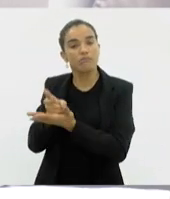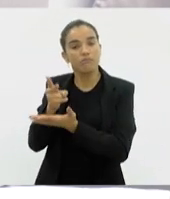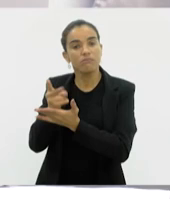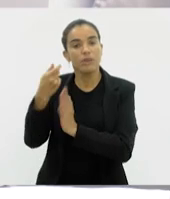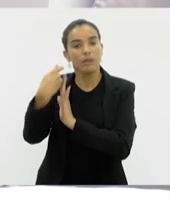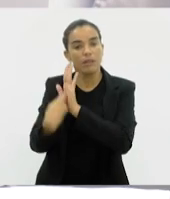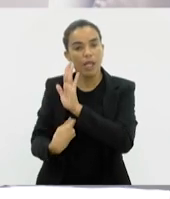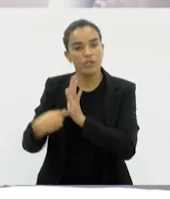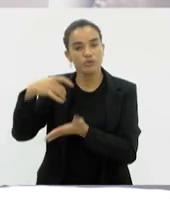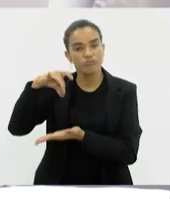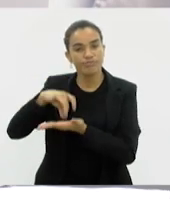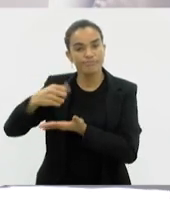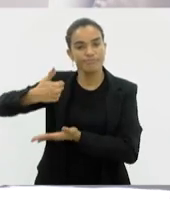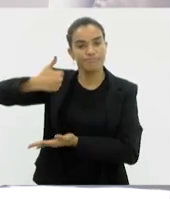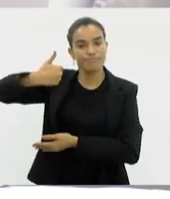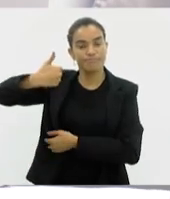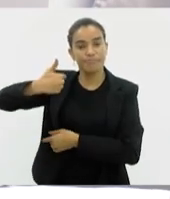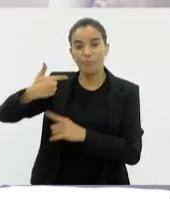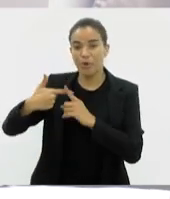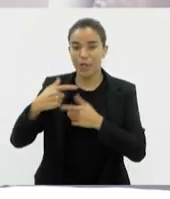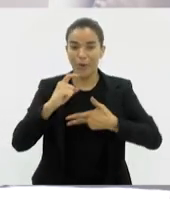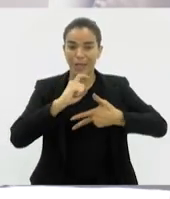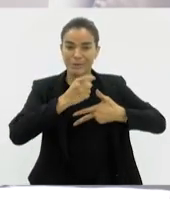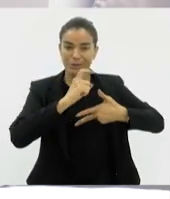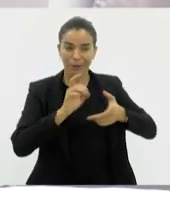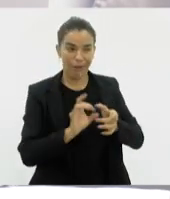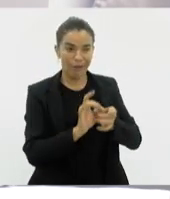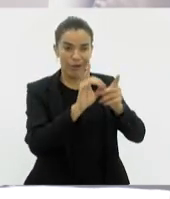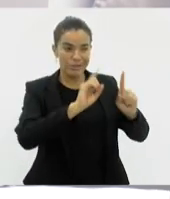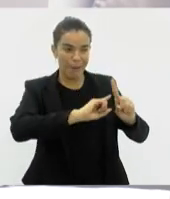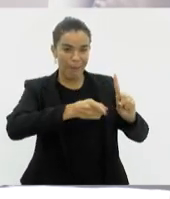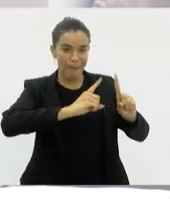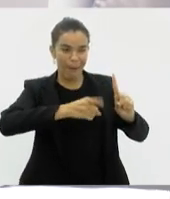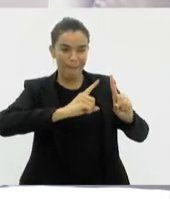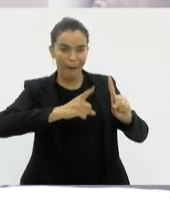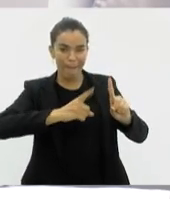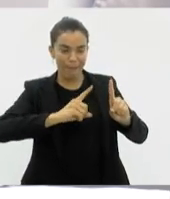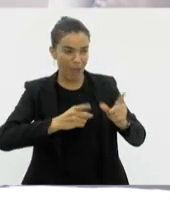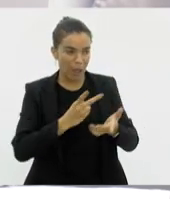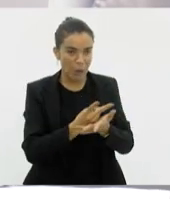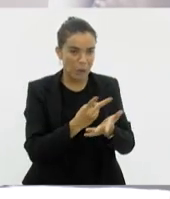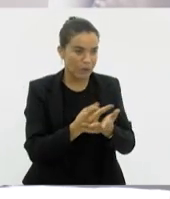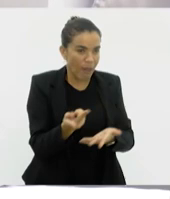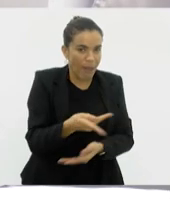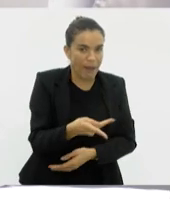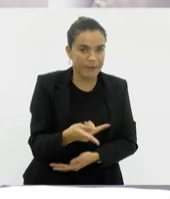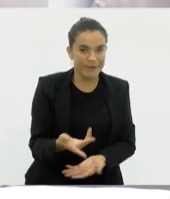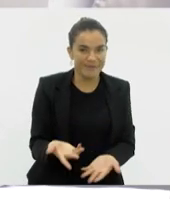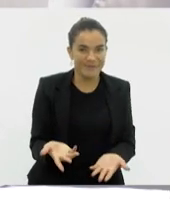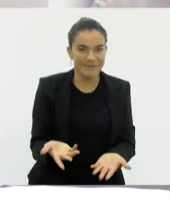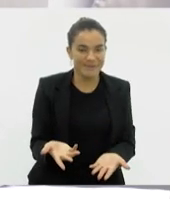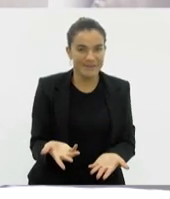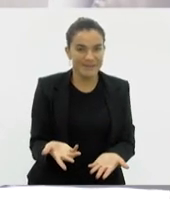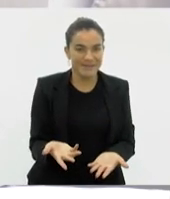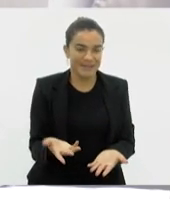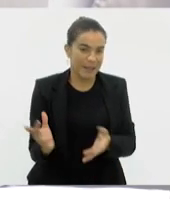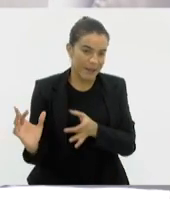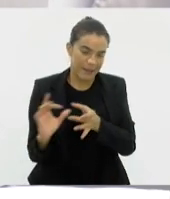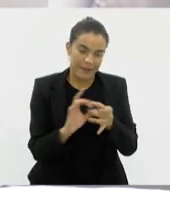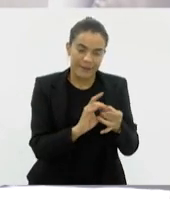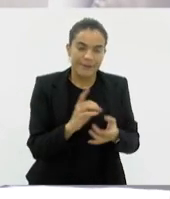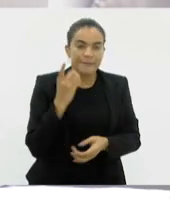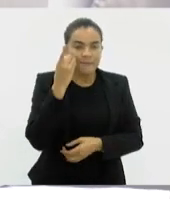original, porque, senão, o Poder Executivo está autorizado a não fazer, ele não vai continuar fazendo errado. É esse contexto.